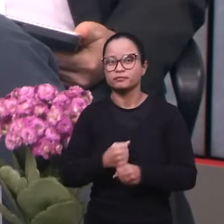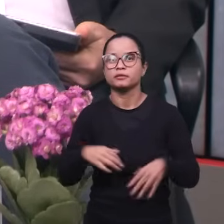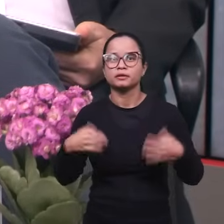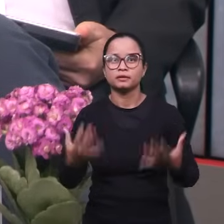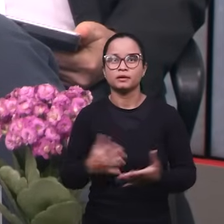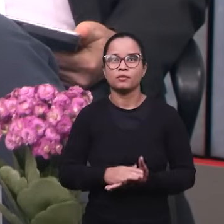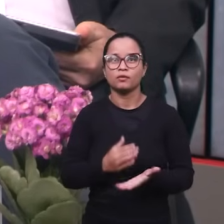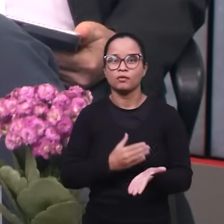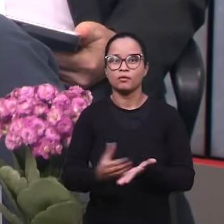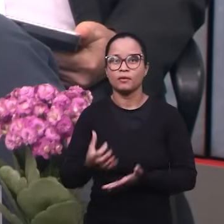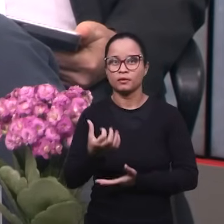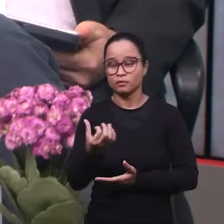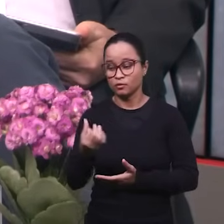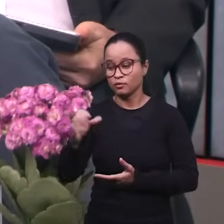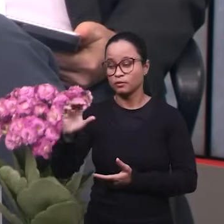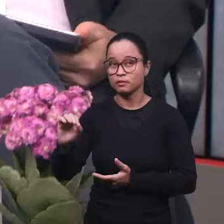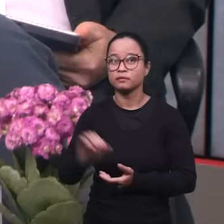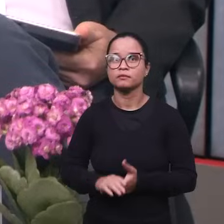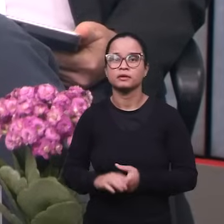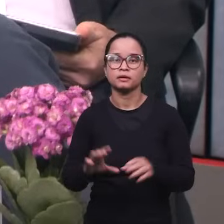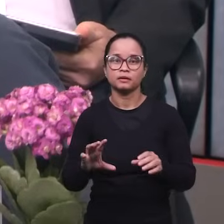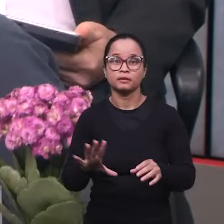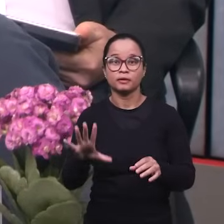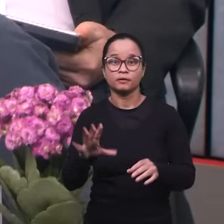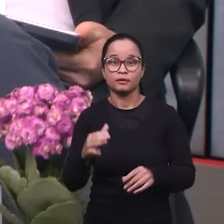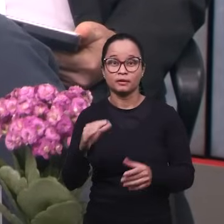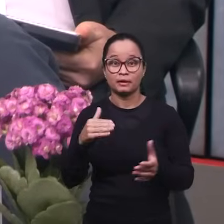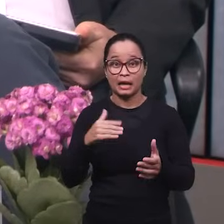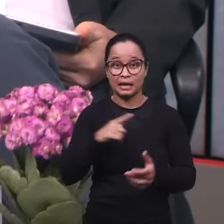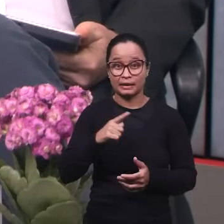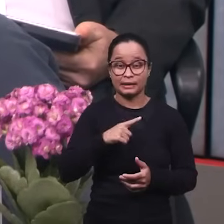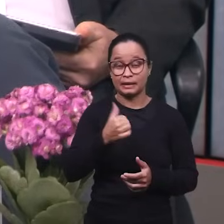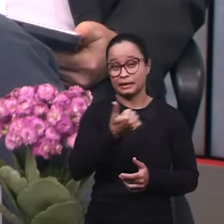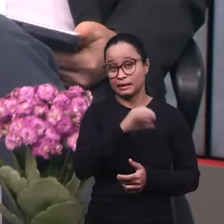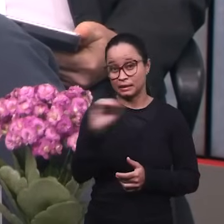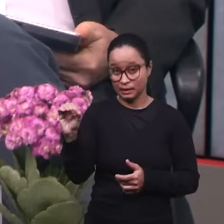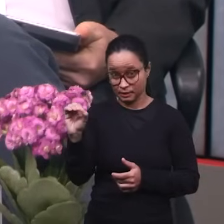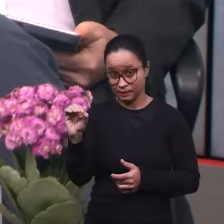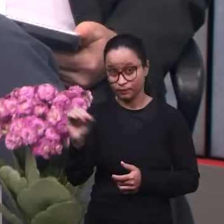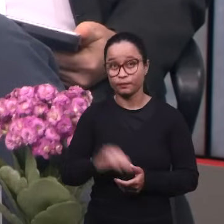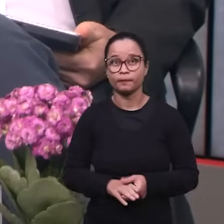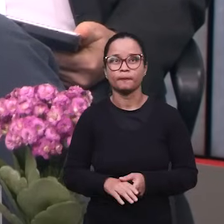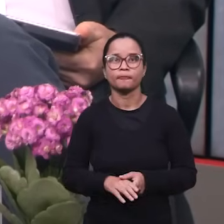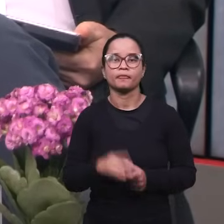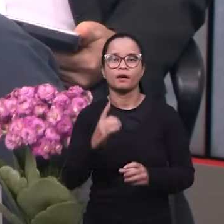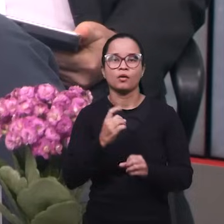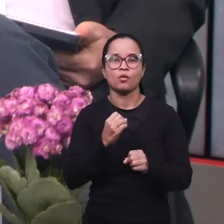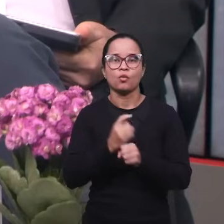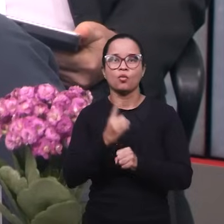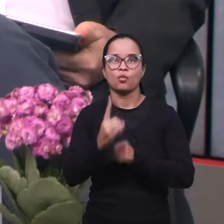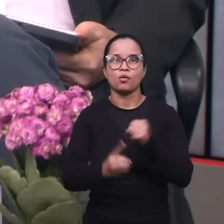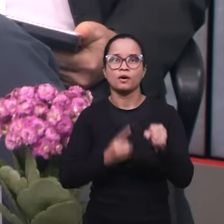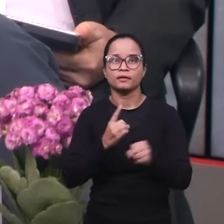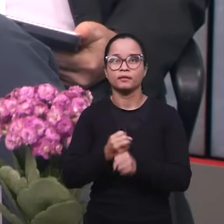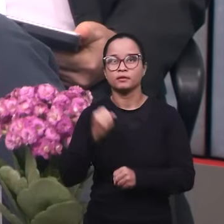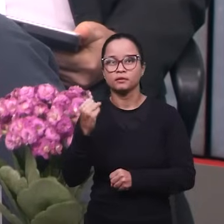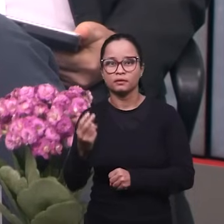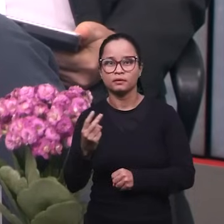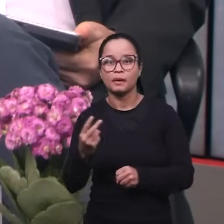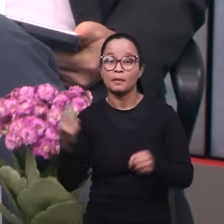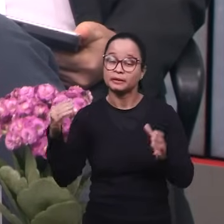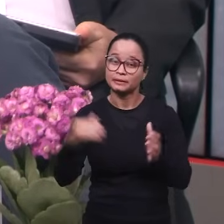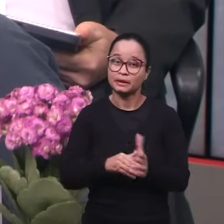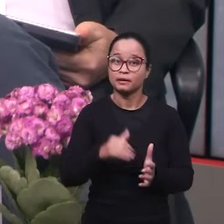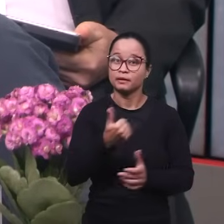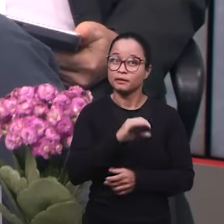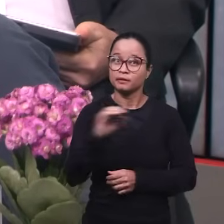com um coeficiente 60. E o ideal para vocês terem 100, porque vai aumentando a cada um ano trabalhado, aumenta 2 no coeficiente. Então, para